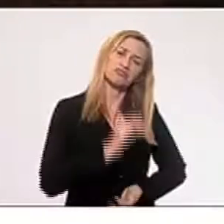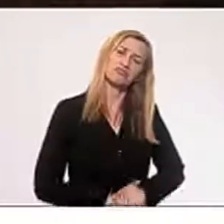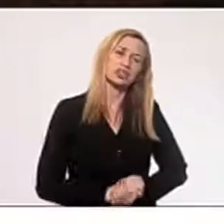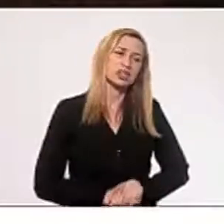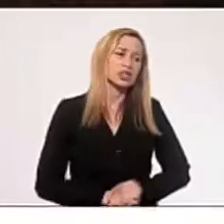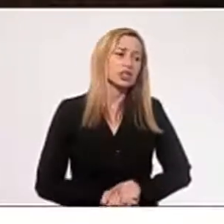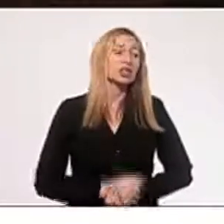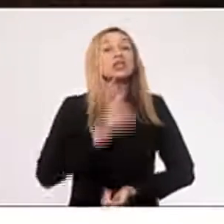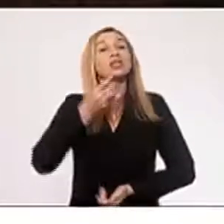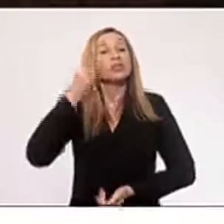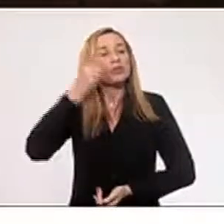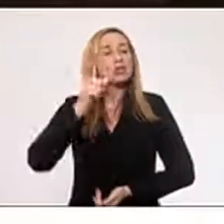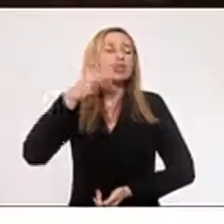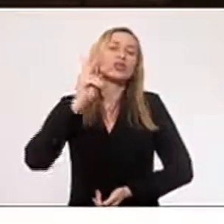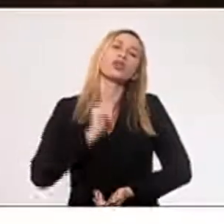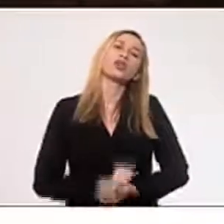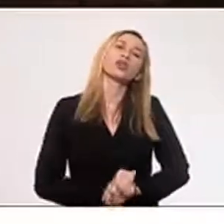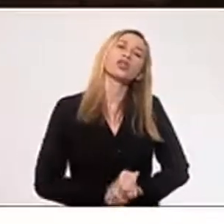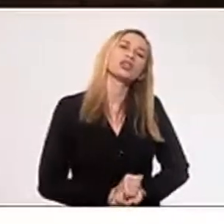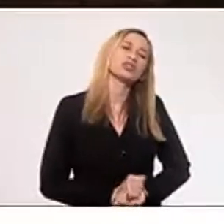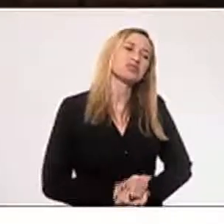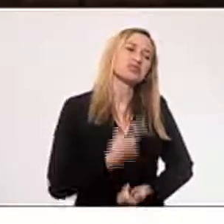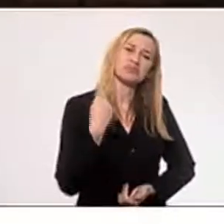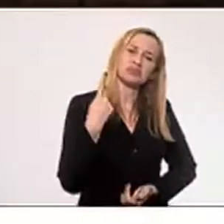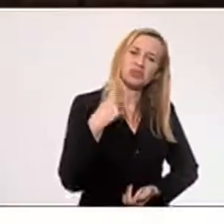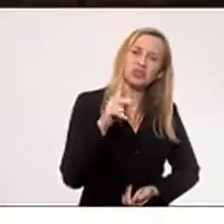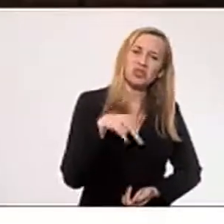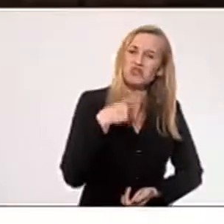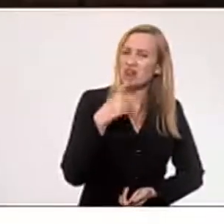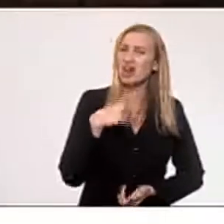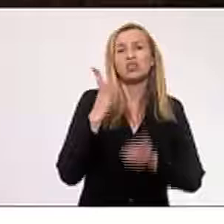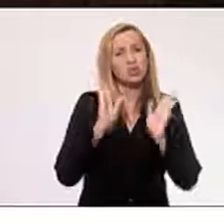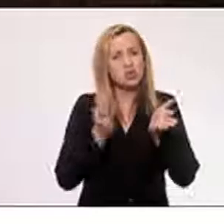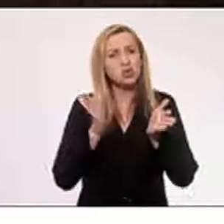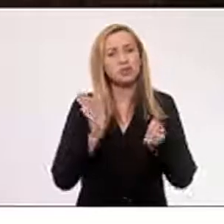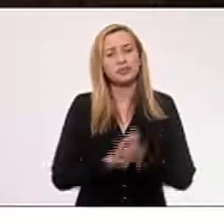Deputado Knoploch, em seu pronunciamento de hoje,